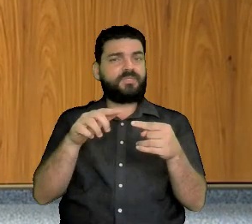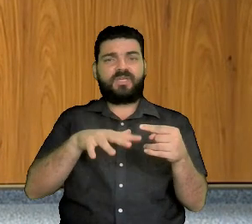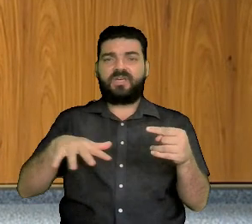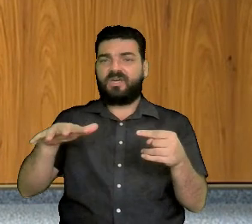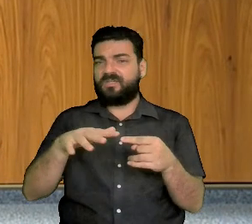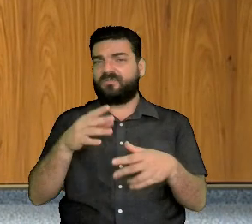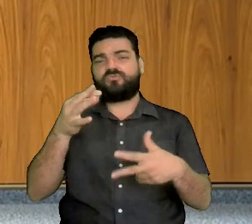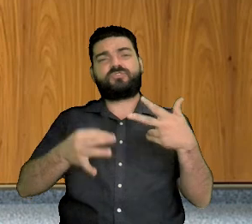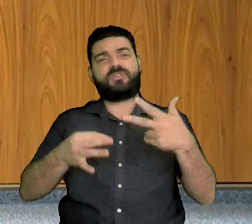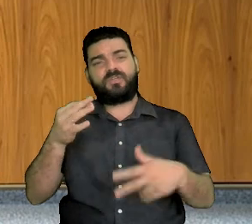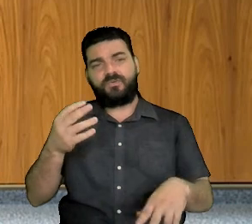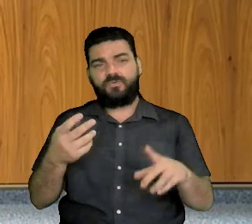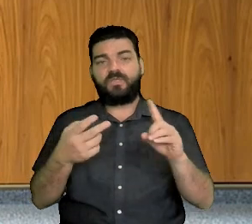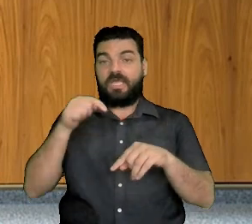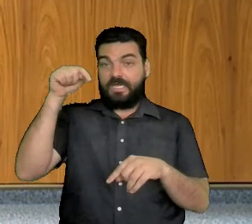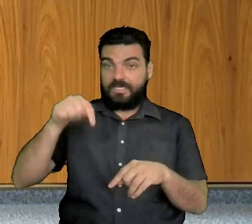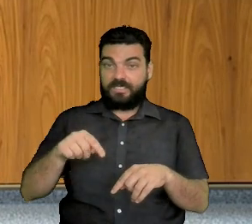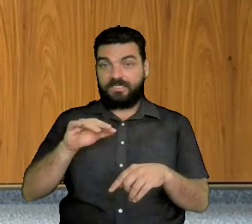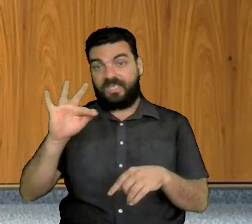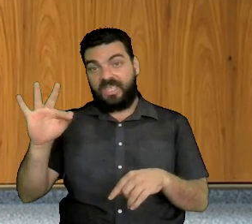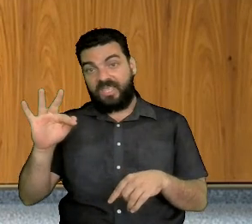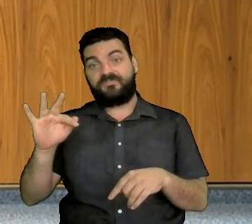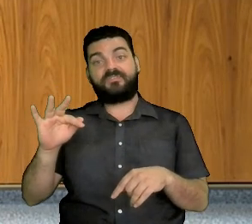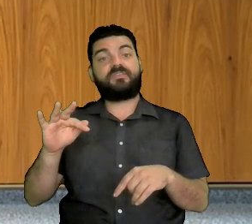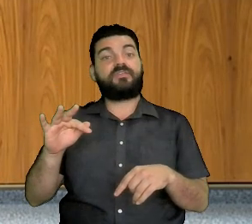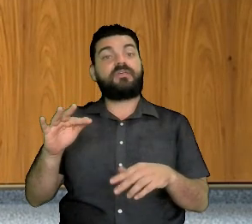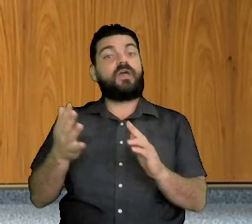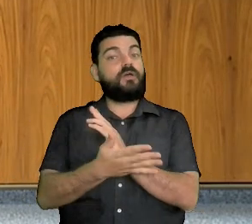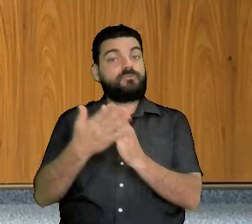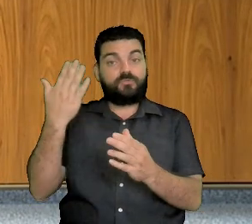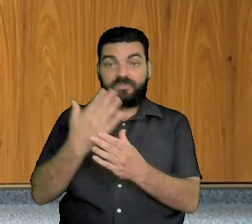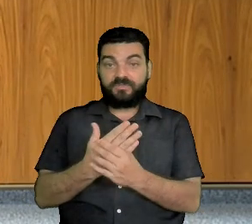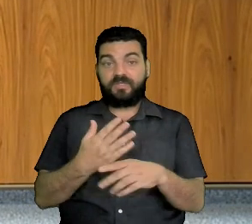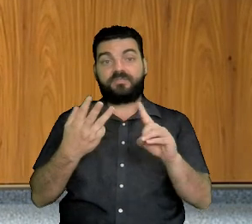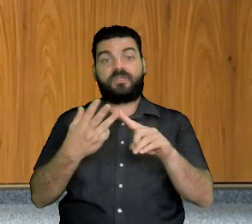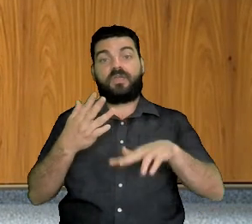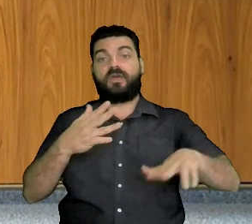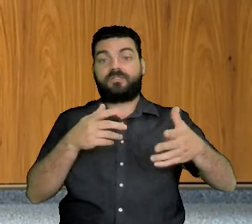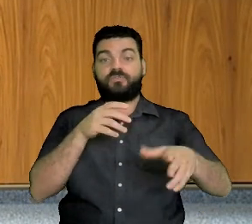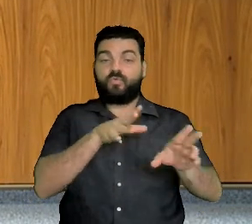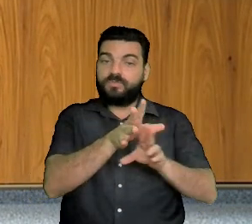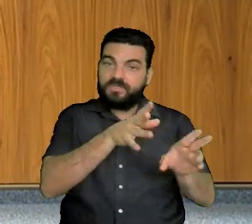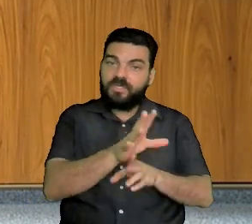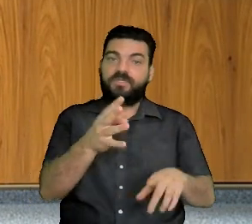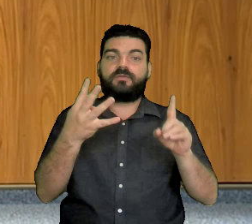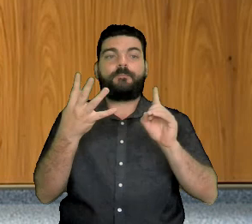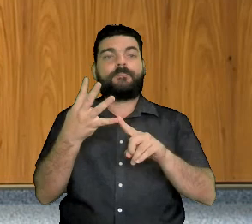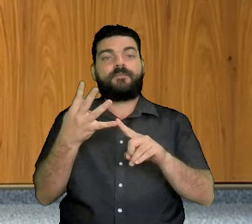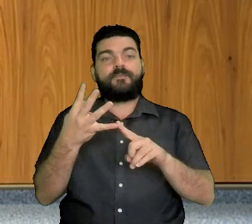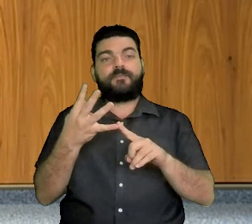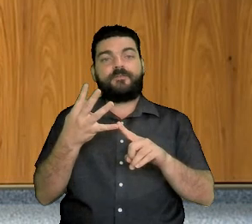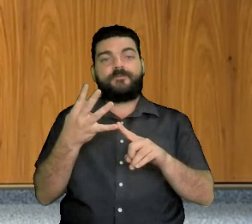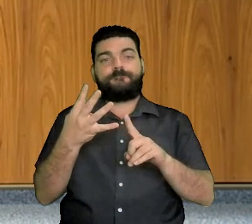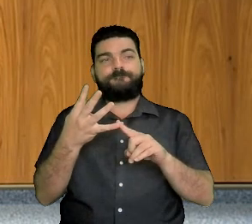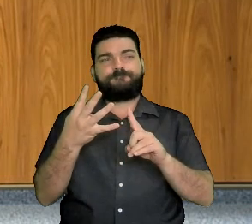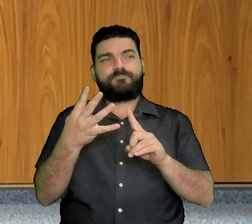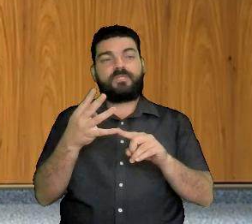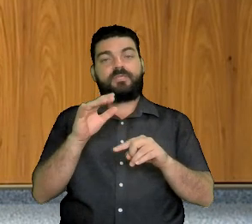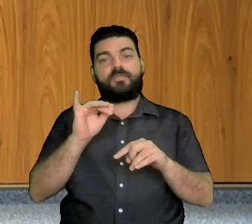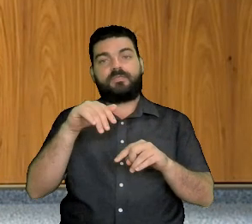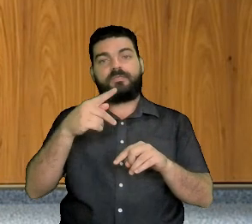âmbito judicial, aqui, com ações judiciais em curso, temos no âmbito disciplinar, temos no âmbito da